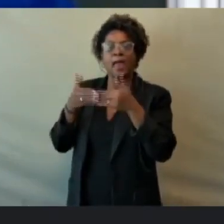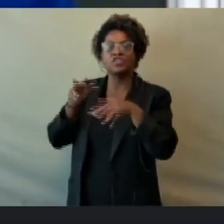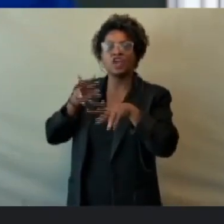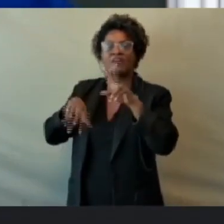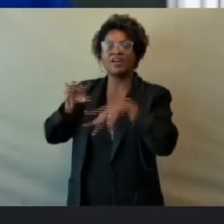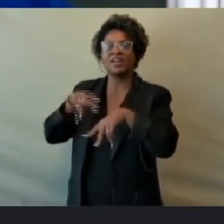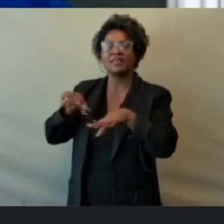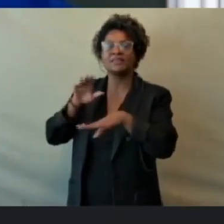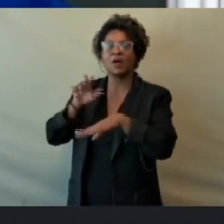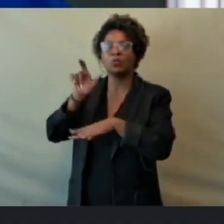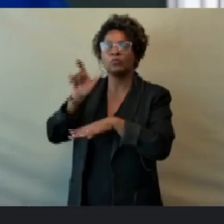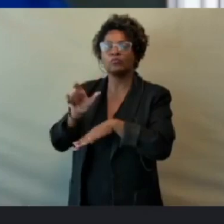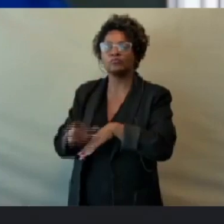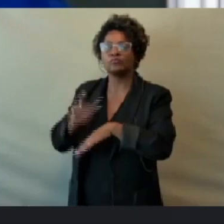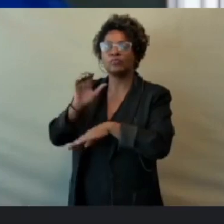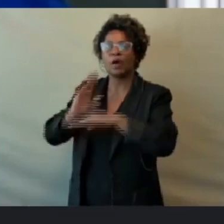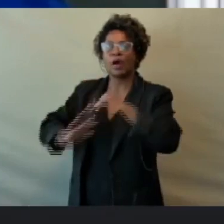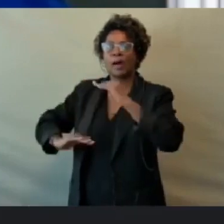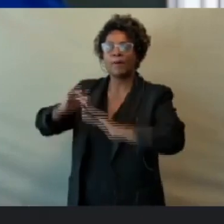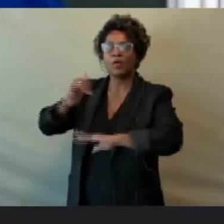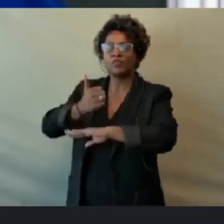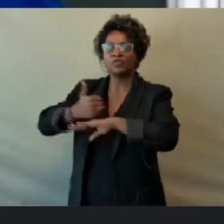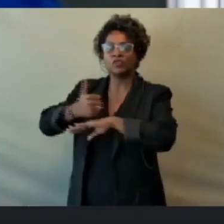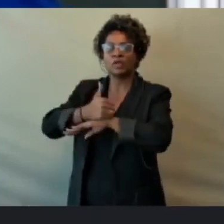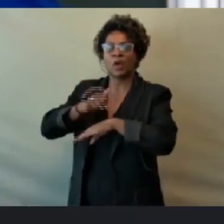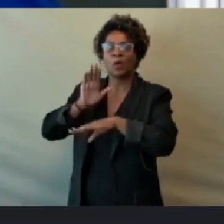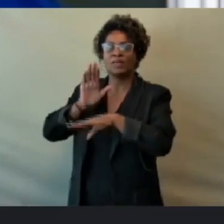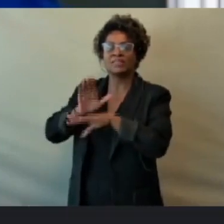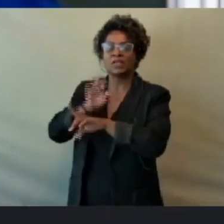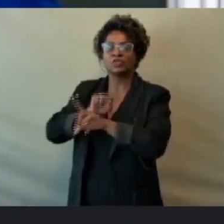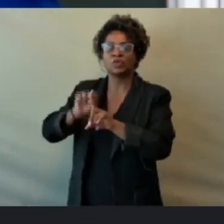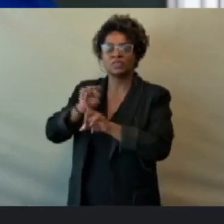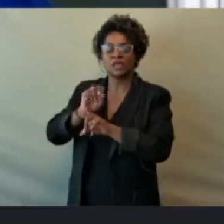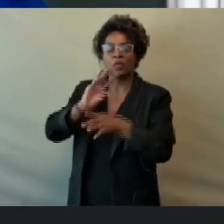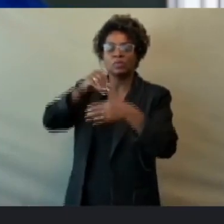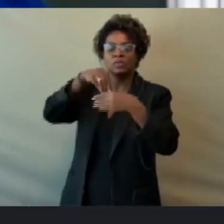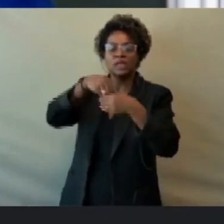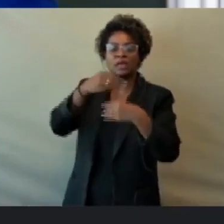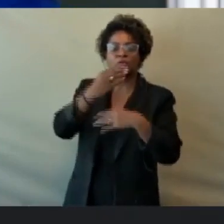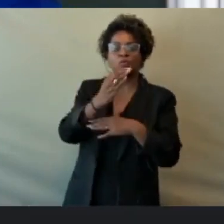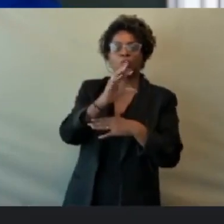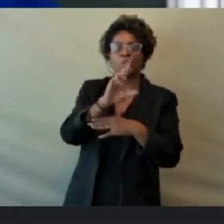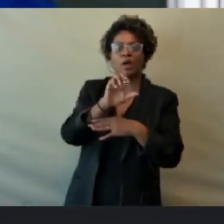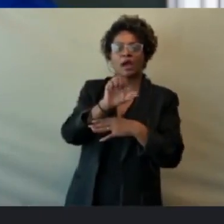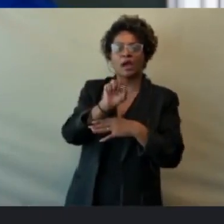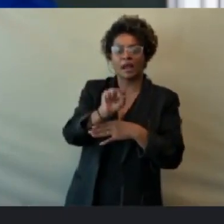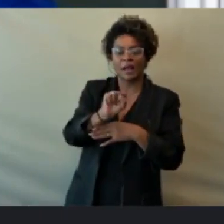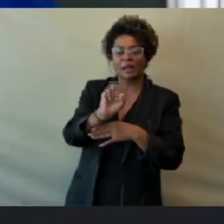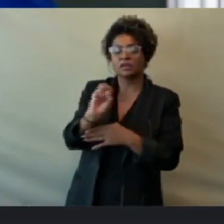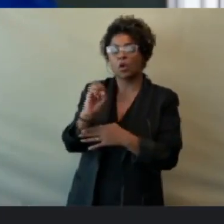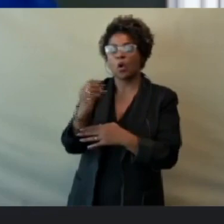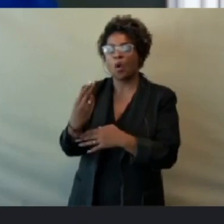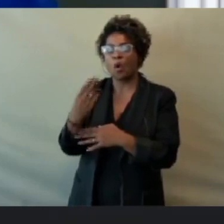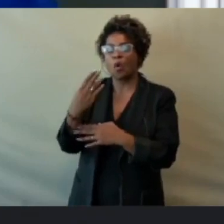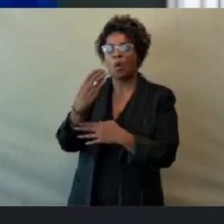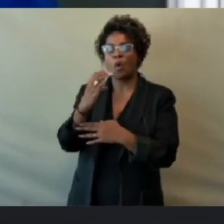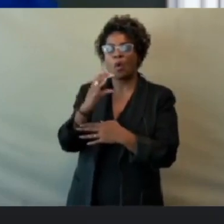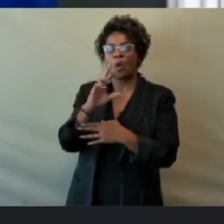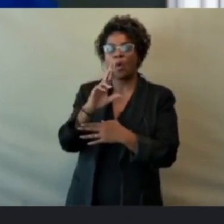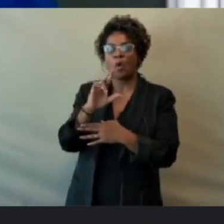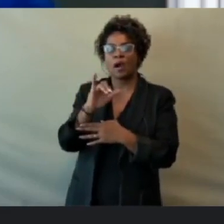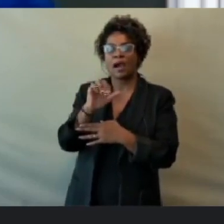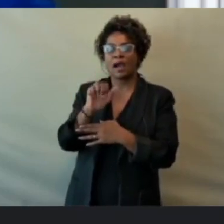CREAS para que seja feita então a avaliação e ali o técnico ele vai ofertar o melhor serviço